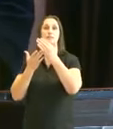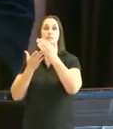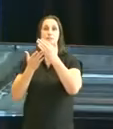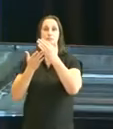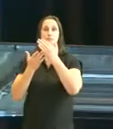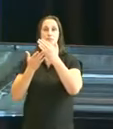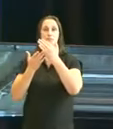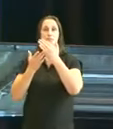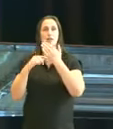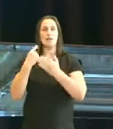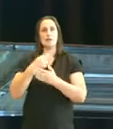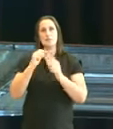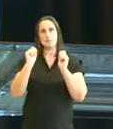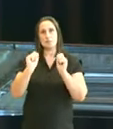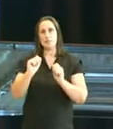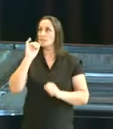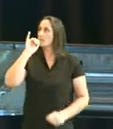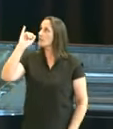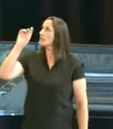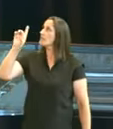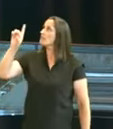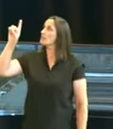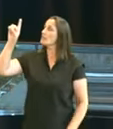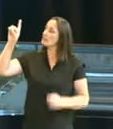aí a gente pode dizer: Senhor,